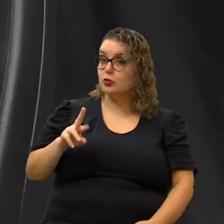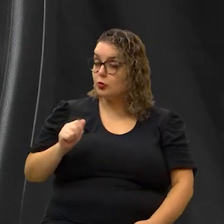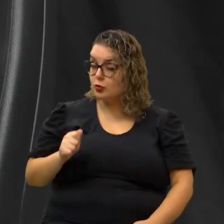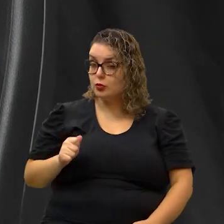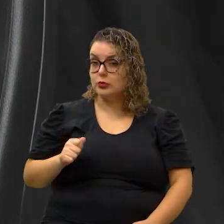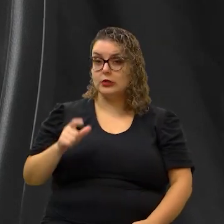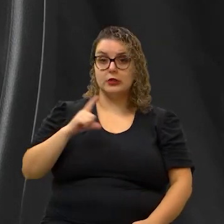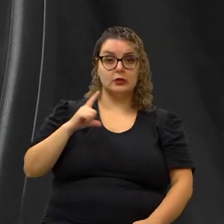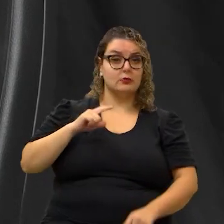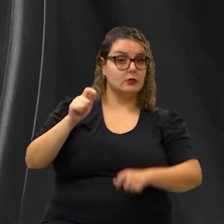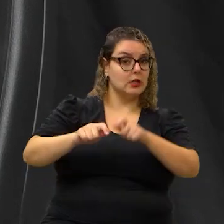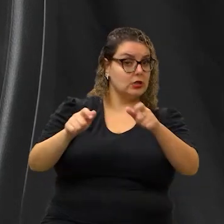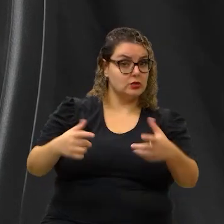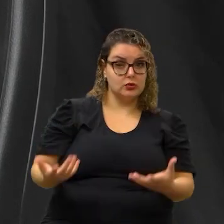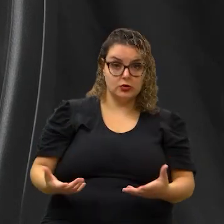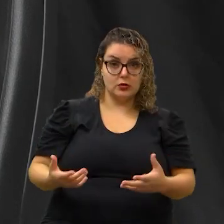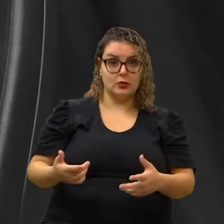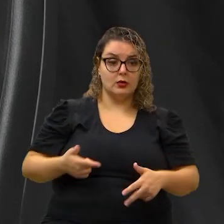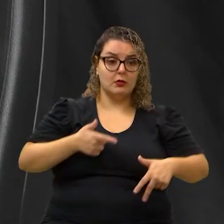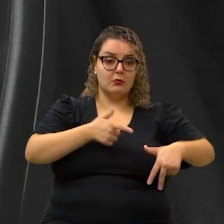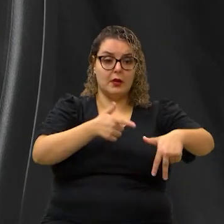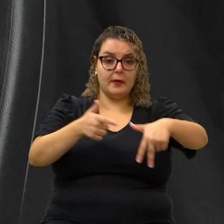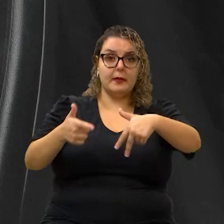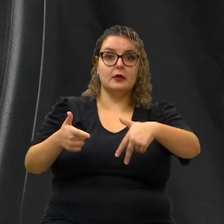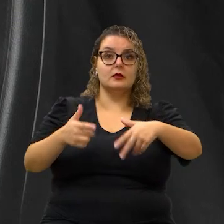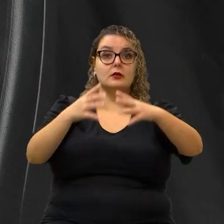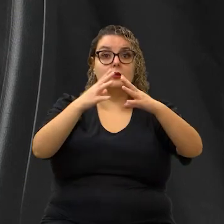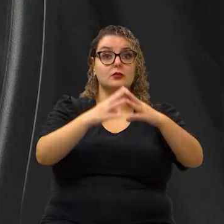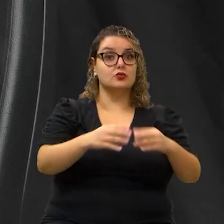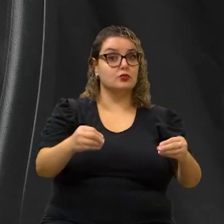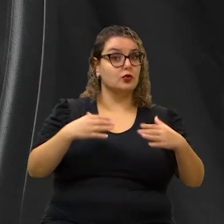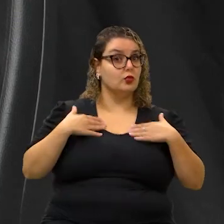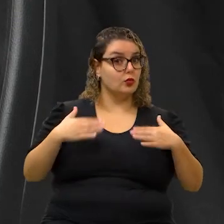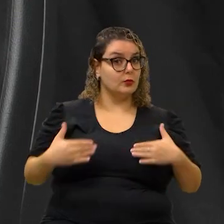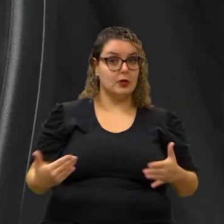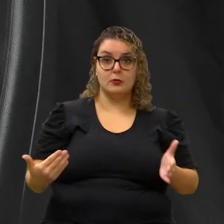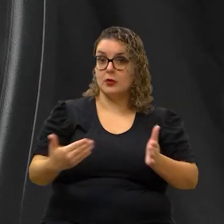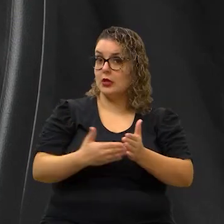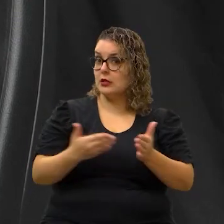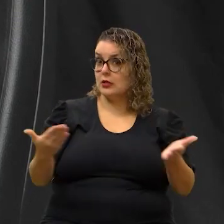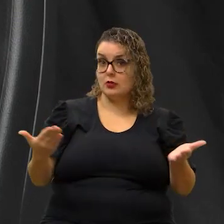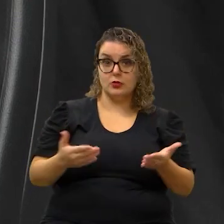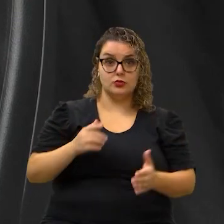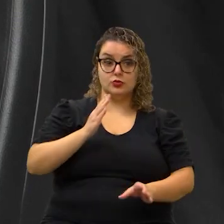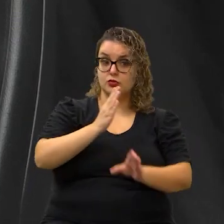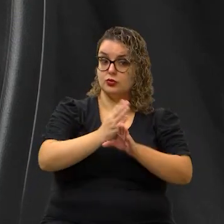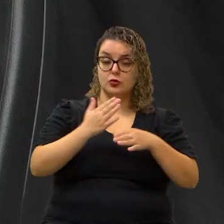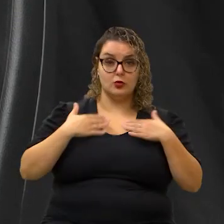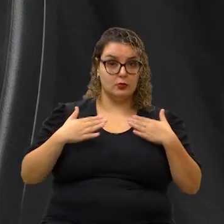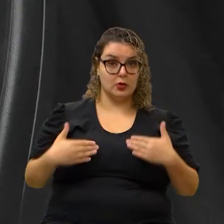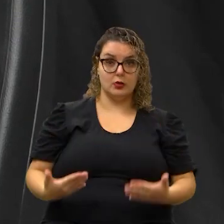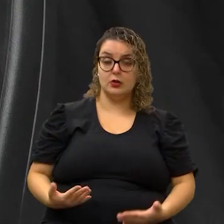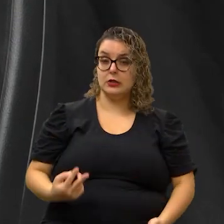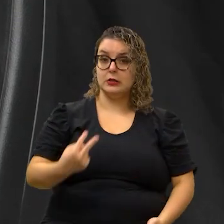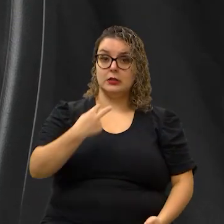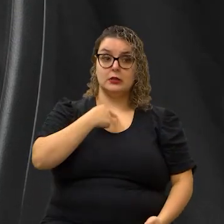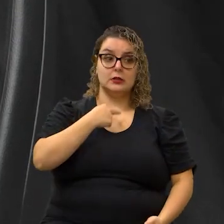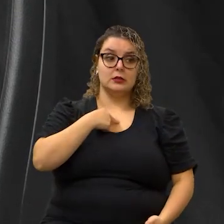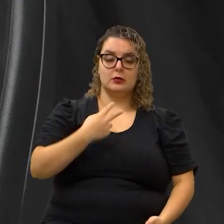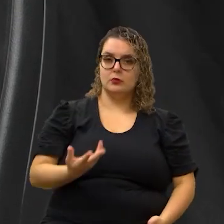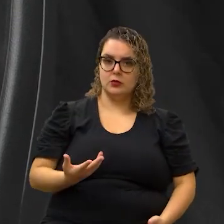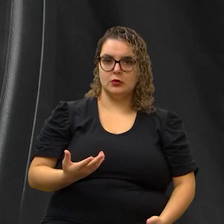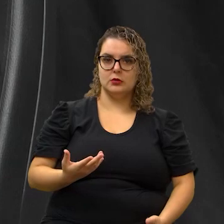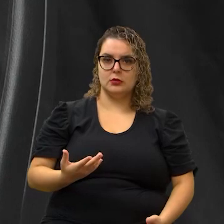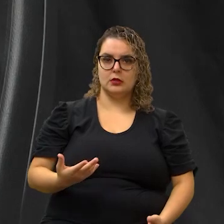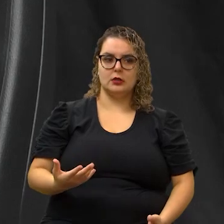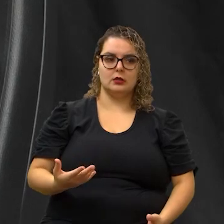teve tortura, que esse período teve pessoas que foram assassinadas e desaparecidas, que até hoje não se encontra nem o corpo, as